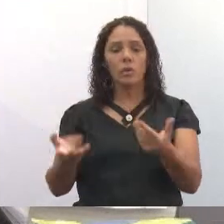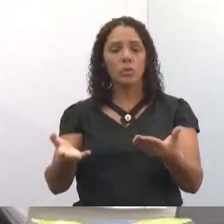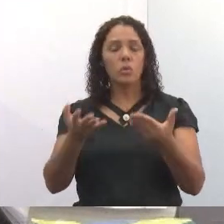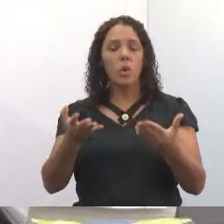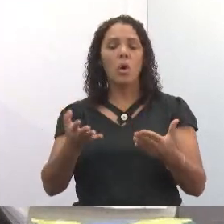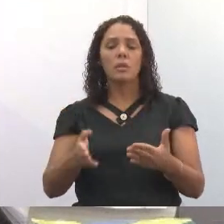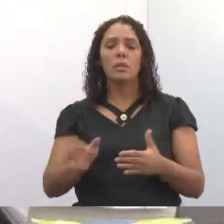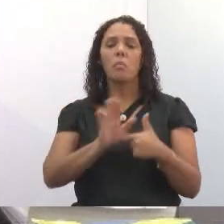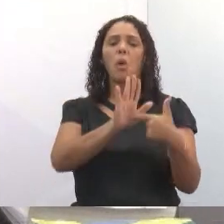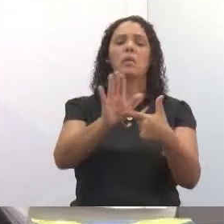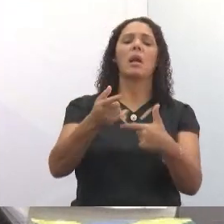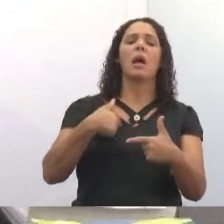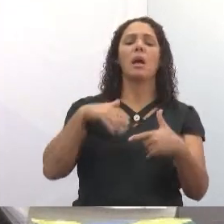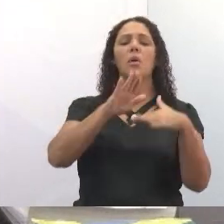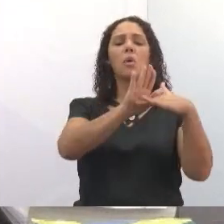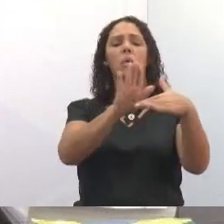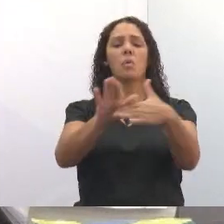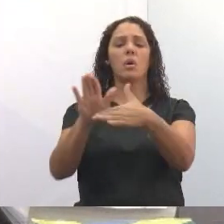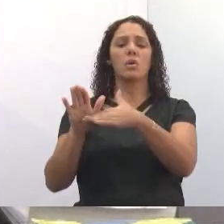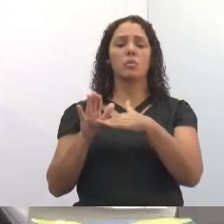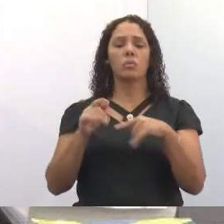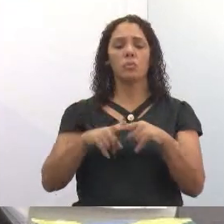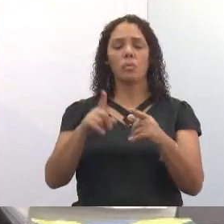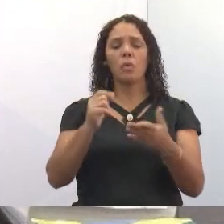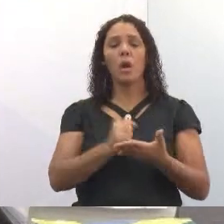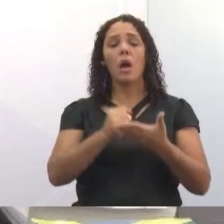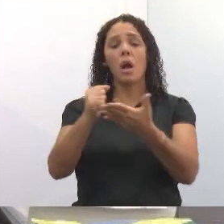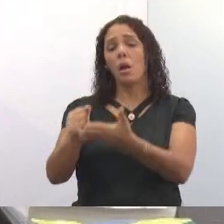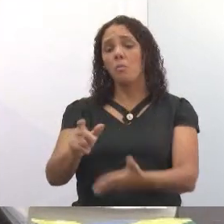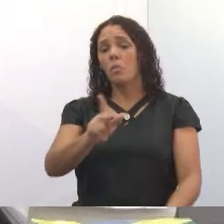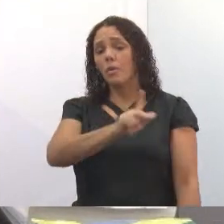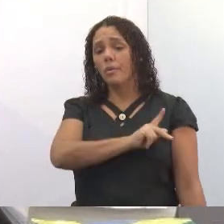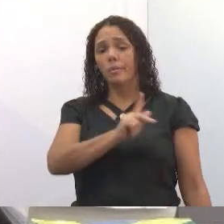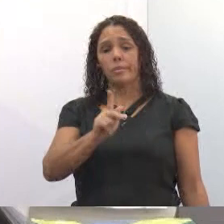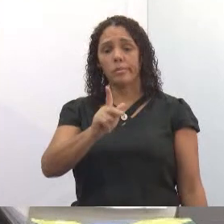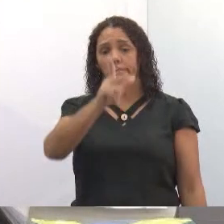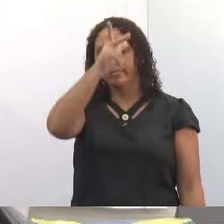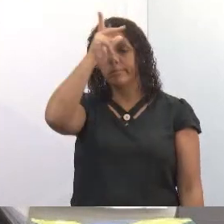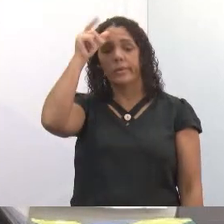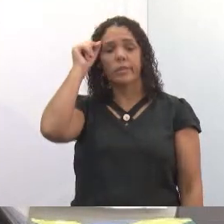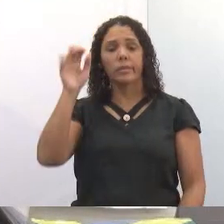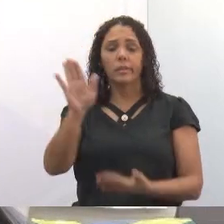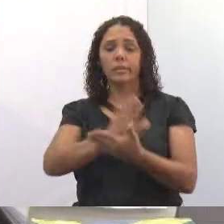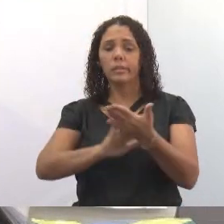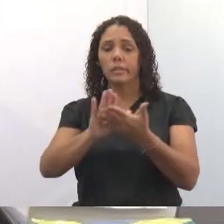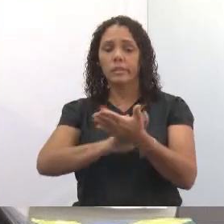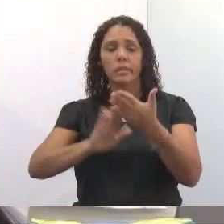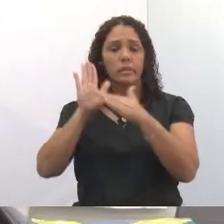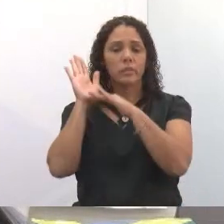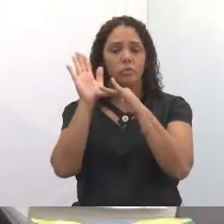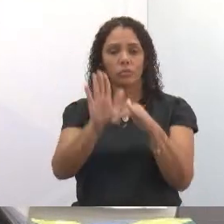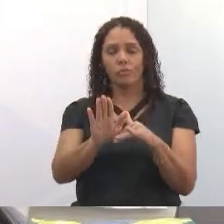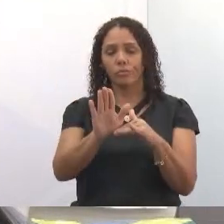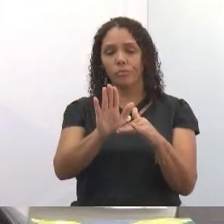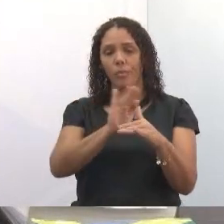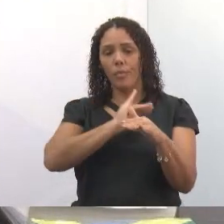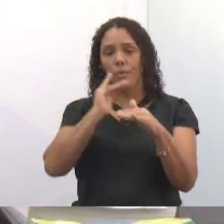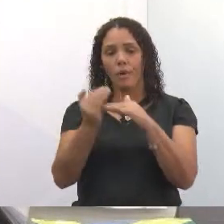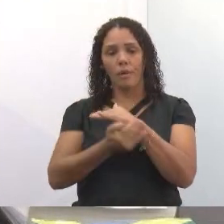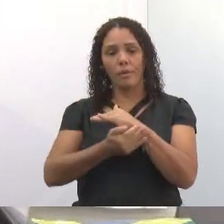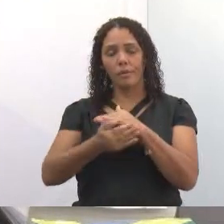que vai ajudar o Veranejal. Mas apoiou o prefeito que não fez nada para o Veranejal. Nada para o